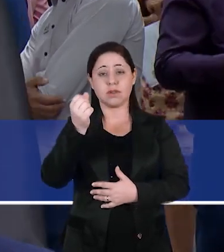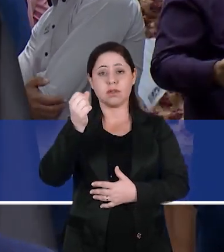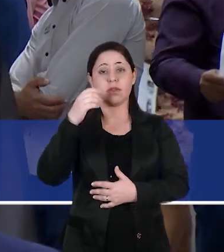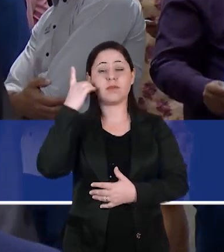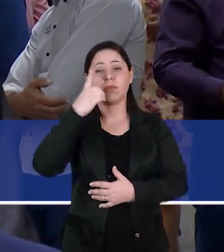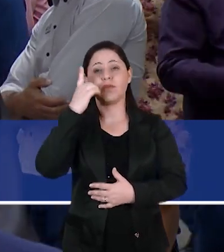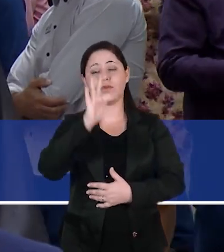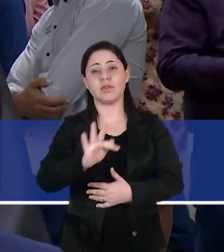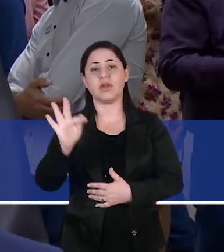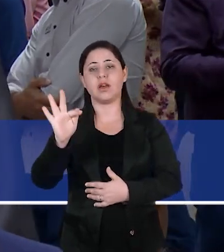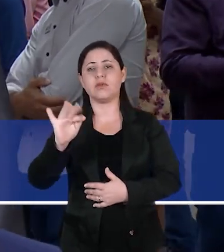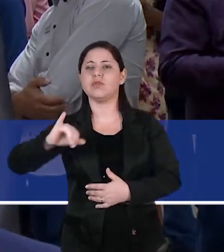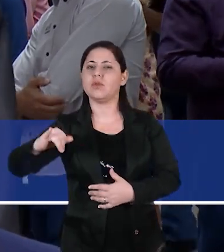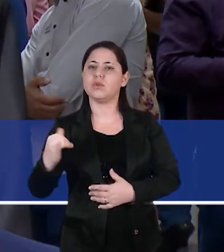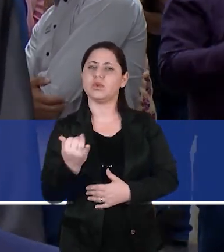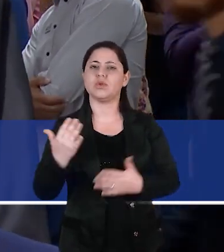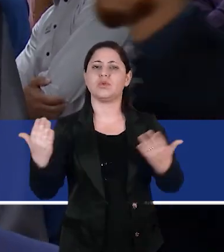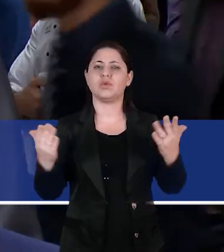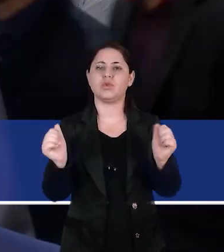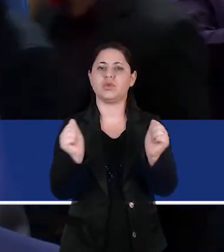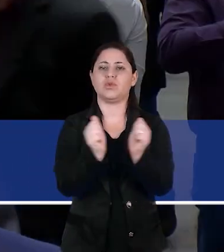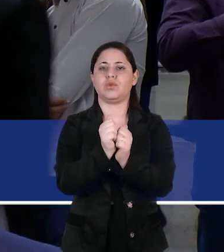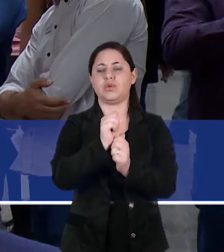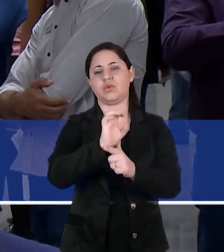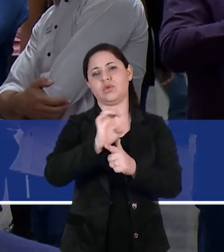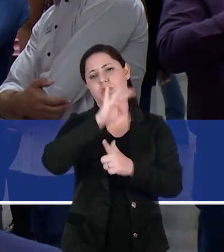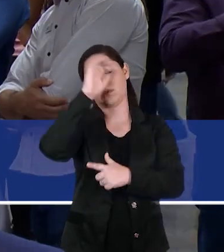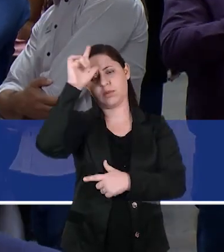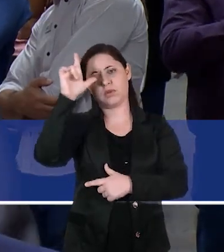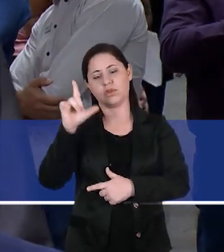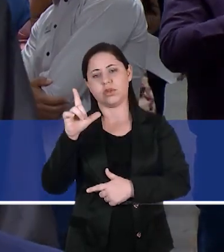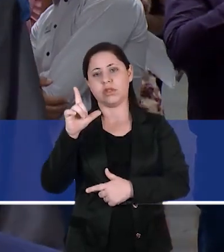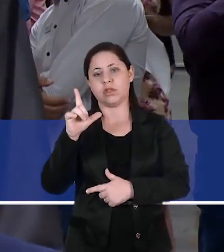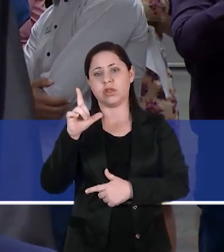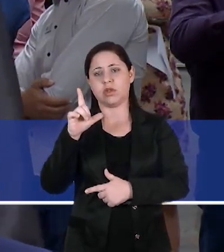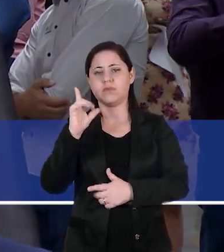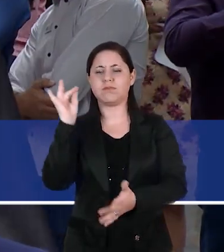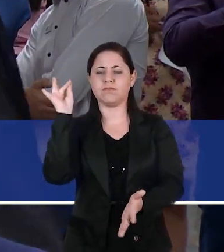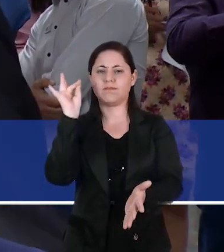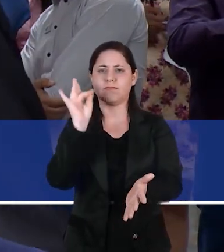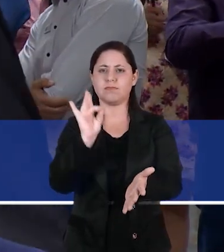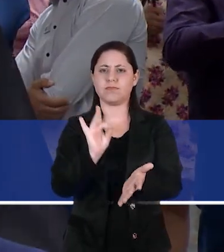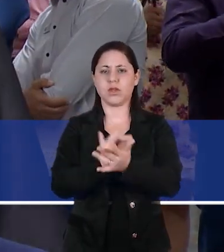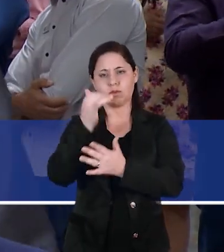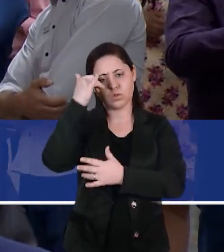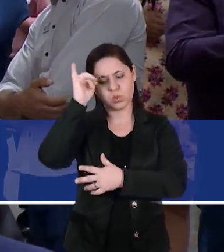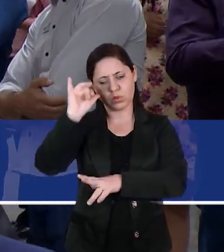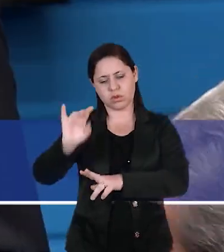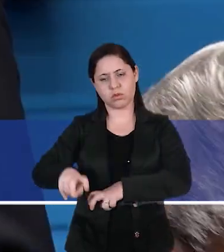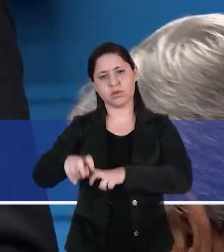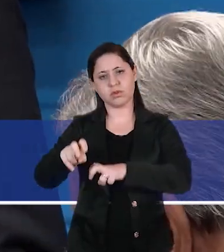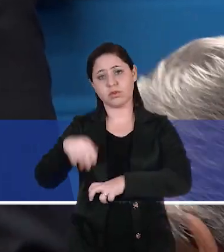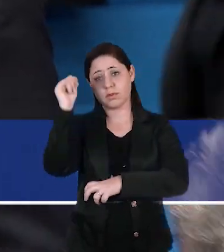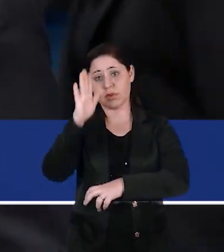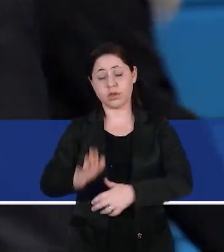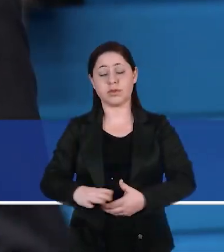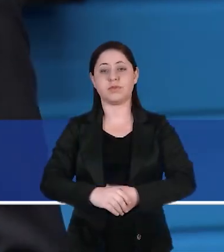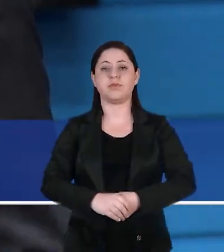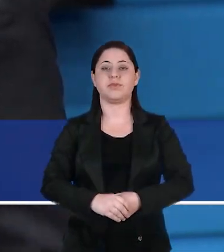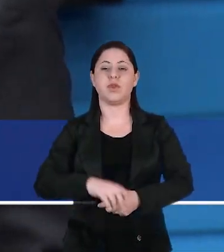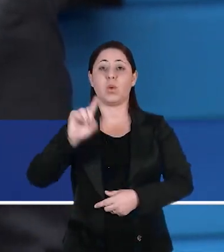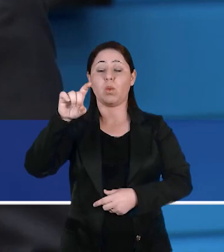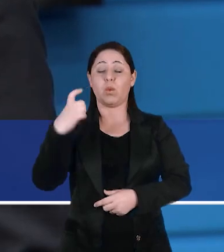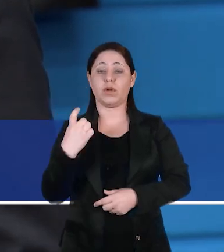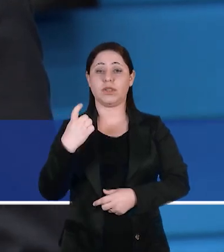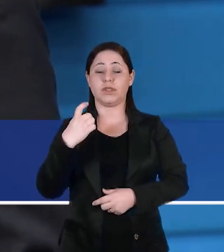federal e tive a oportunidade de estar junto com o Mato Grosso do Sul em toda a autoafirmação da agropecuária brasileira. O ex-presidente